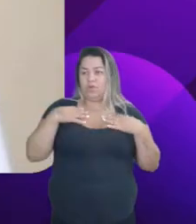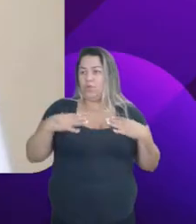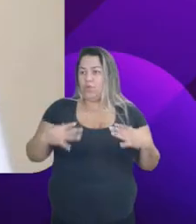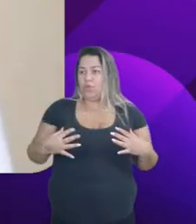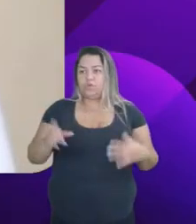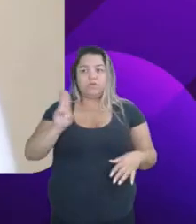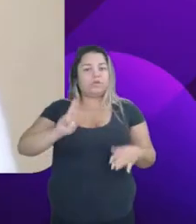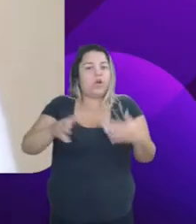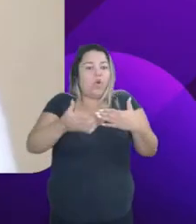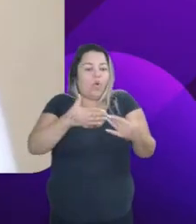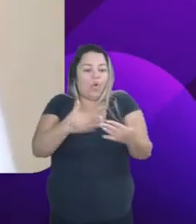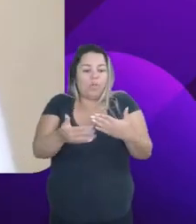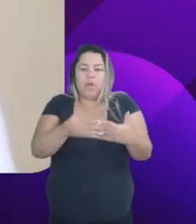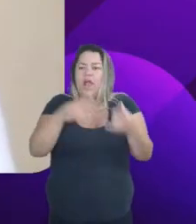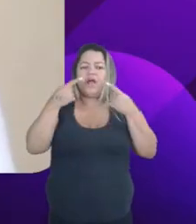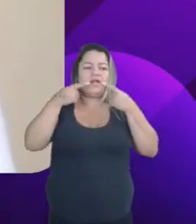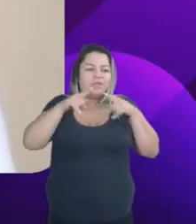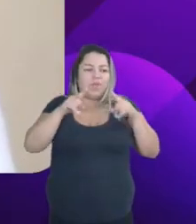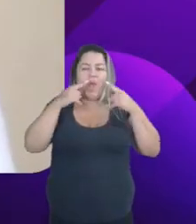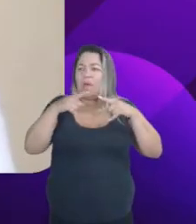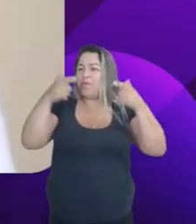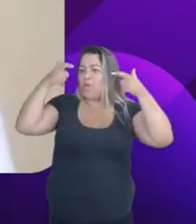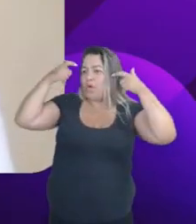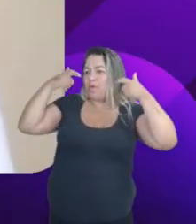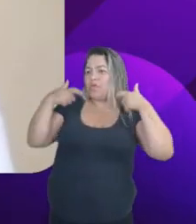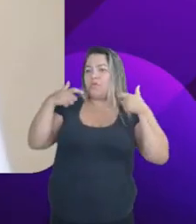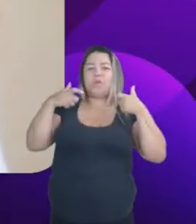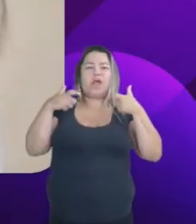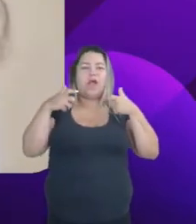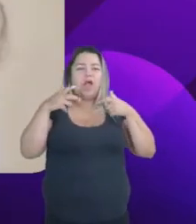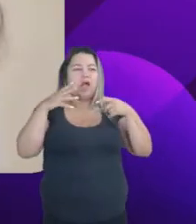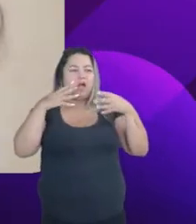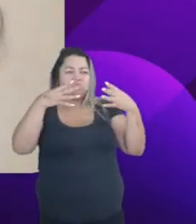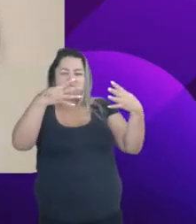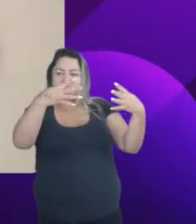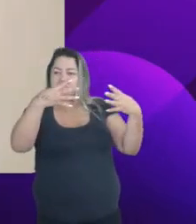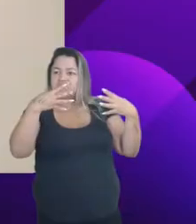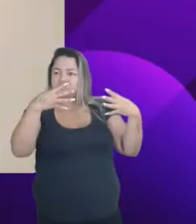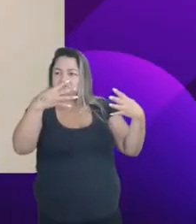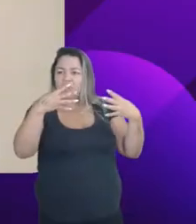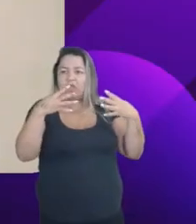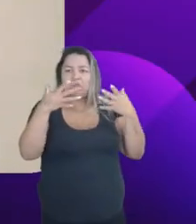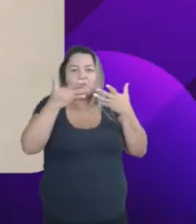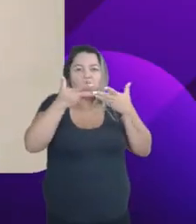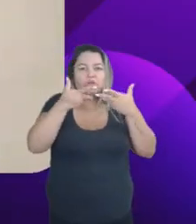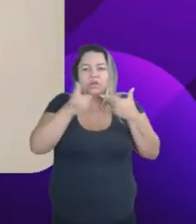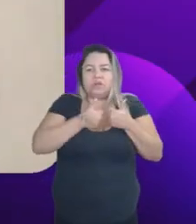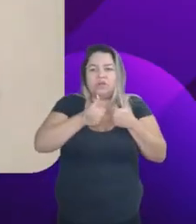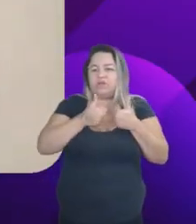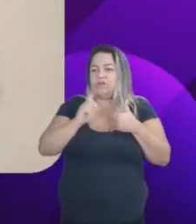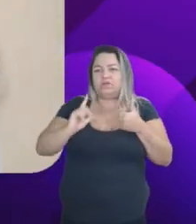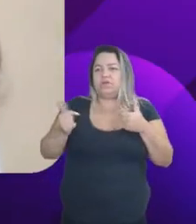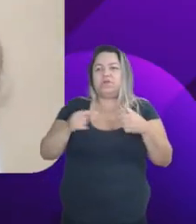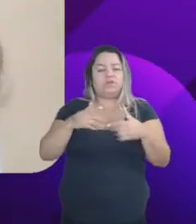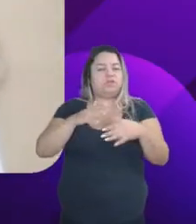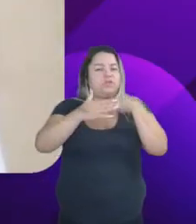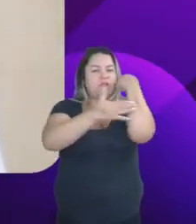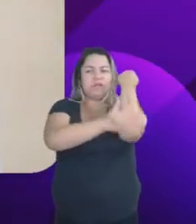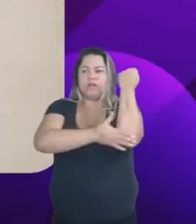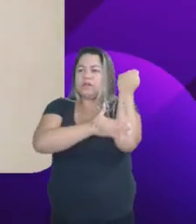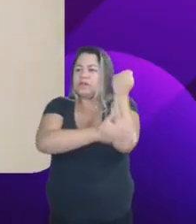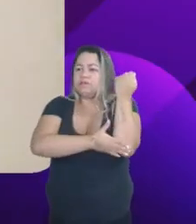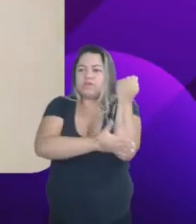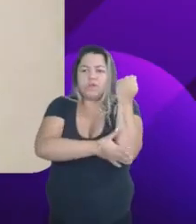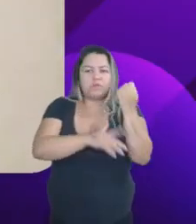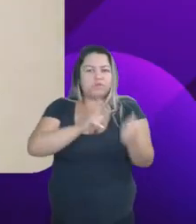tipo de roupa. Reclama que diz que meu cabelo está solto, chama atenção. Me diz que quando eu estou bonita demais, ele fica inseguro, ele tem muitos ciúmes.